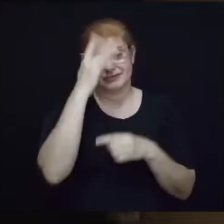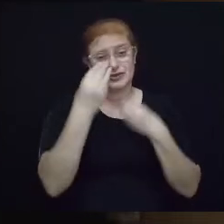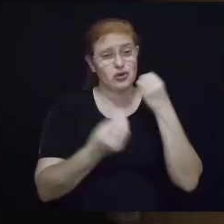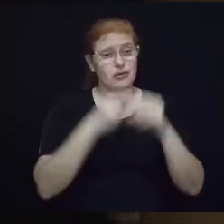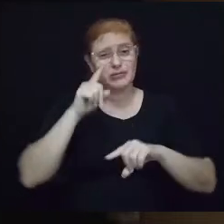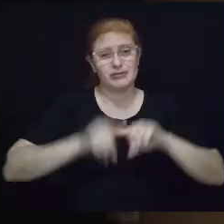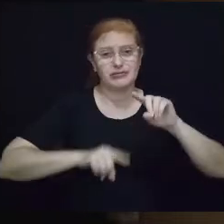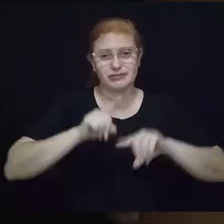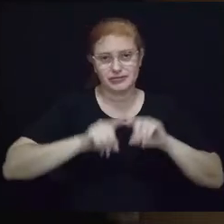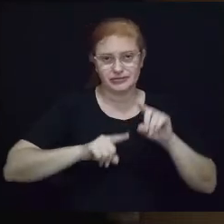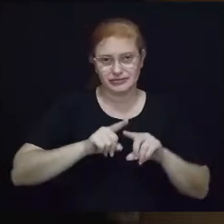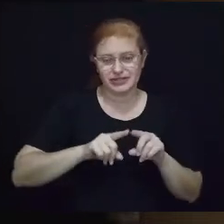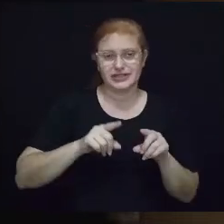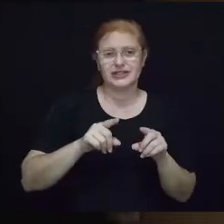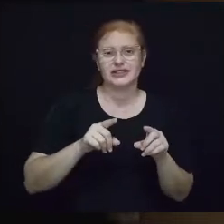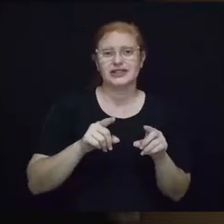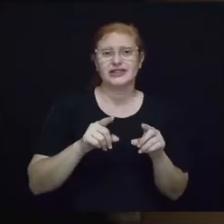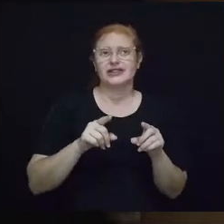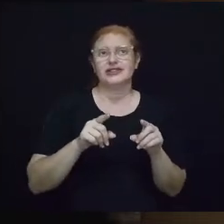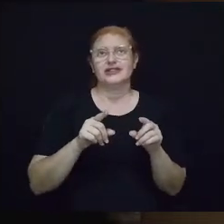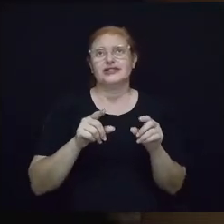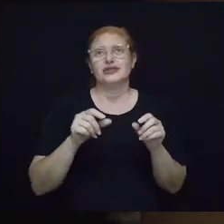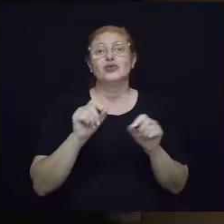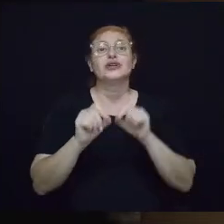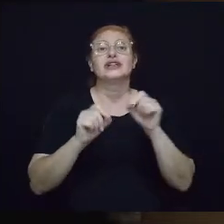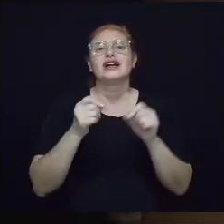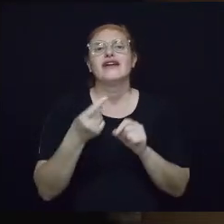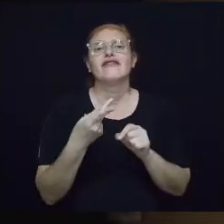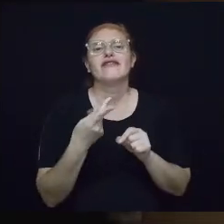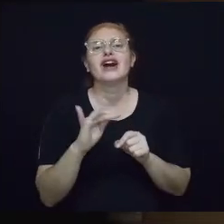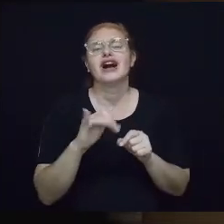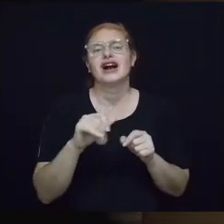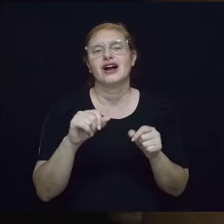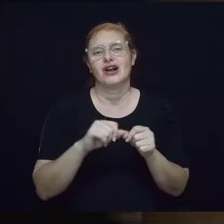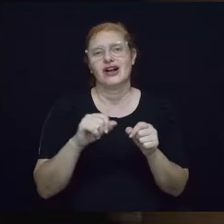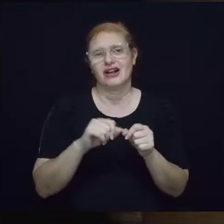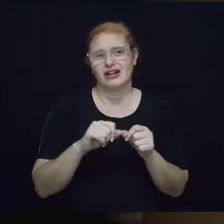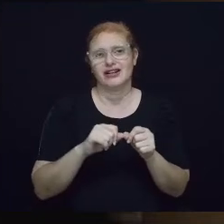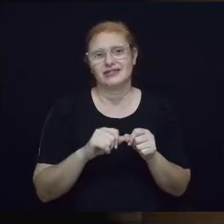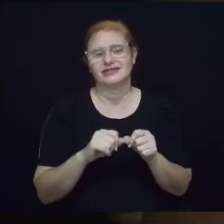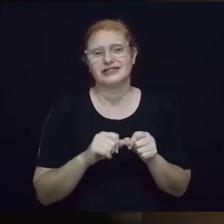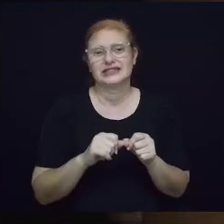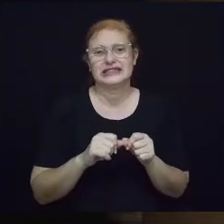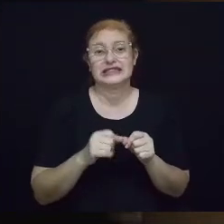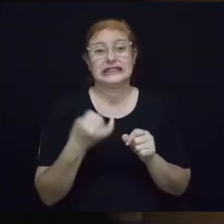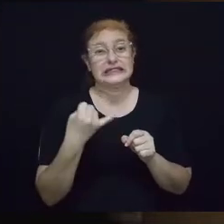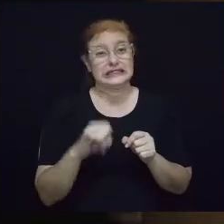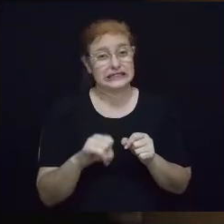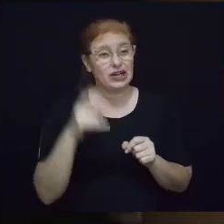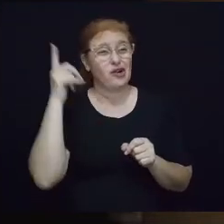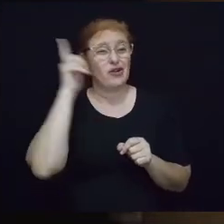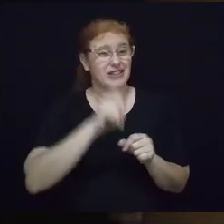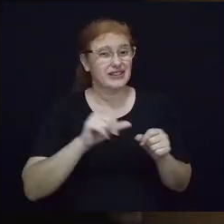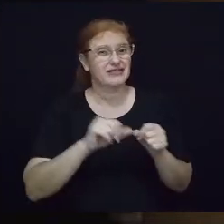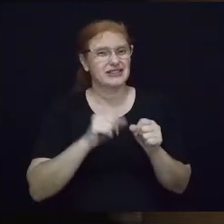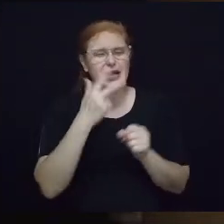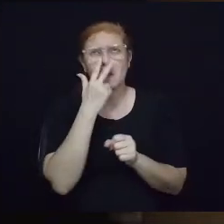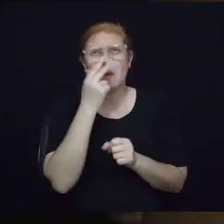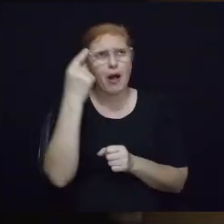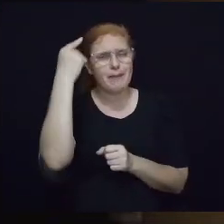o material vai reagir, ou se aquela ideia que eu estou pensando em executar vai ser possível de fazer tal e qual eu